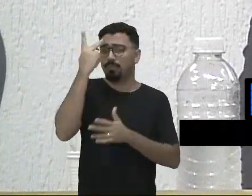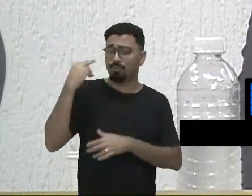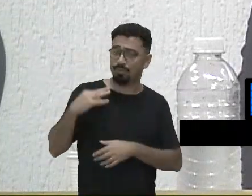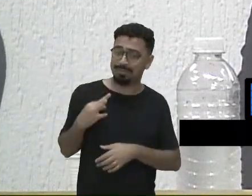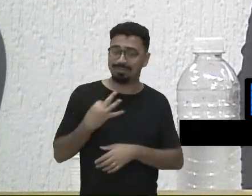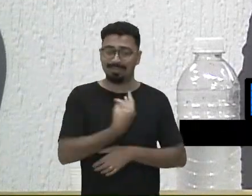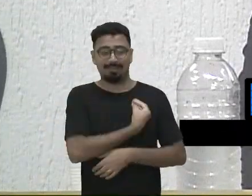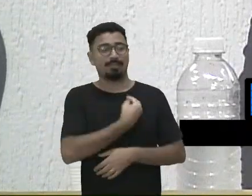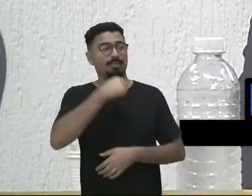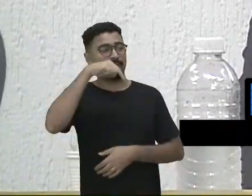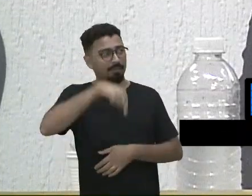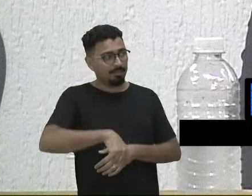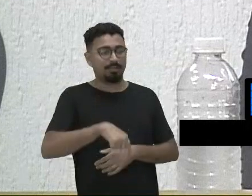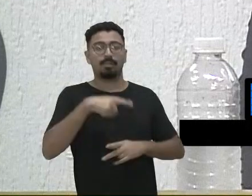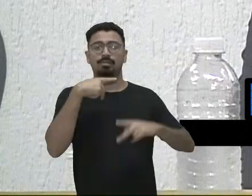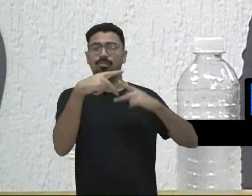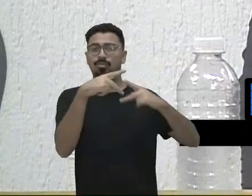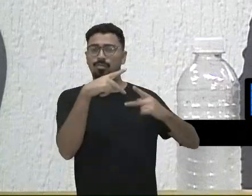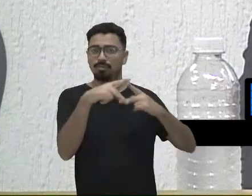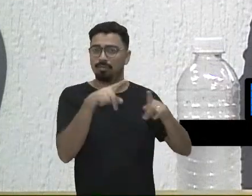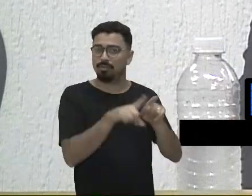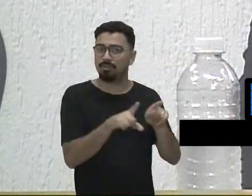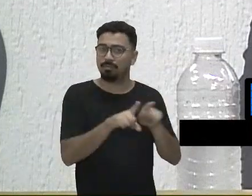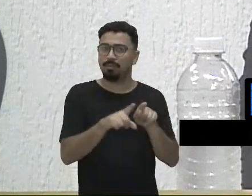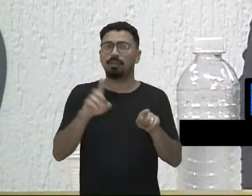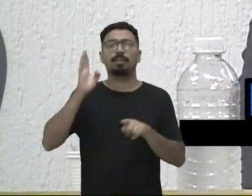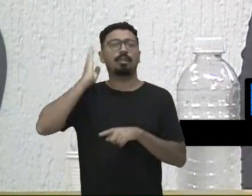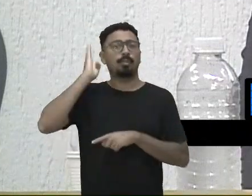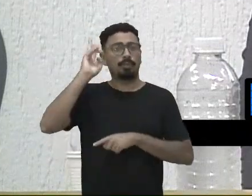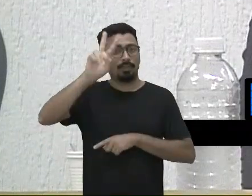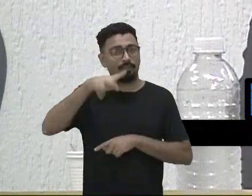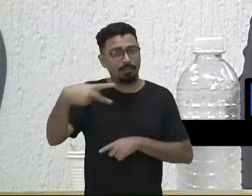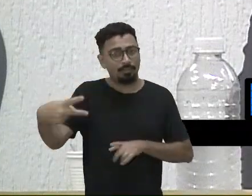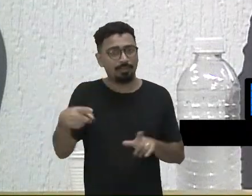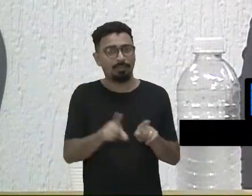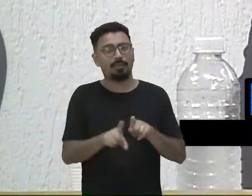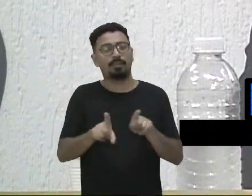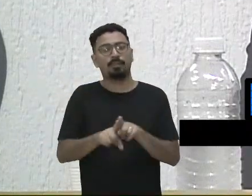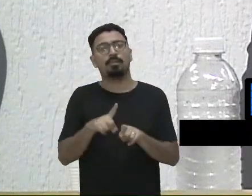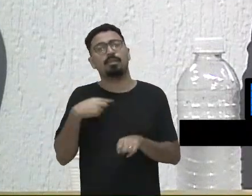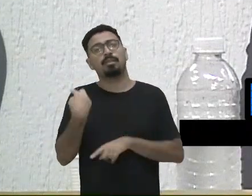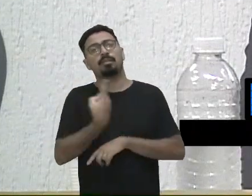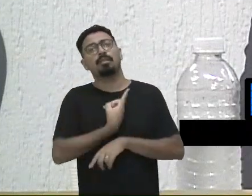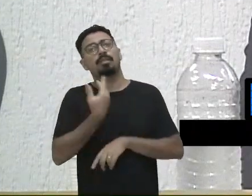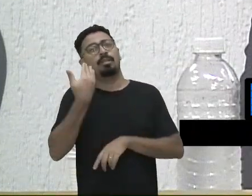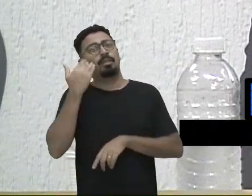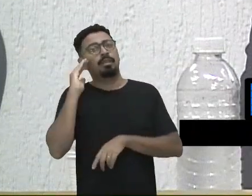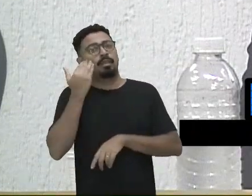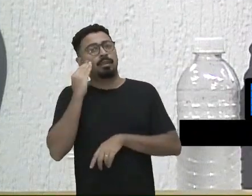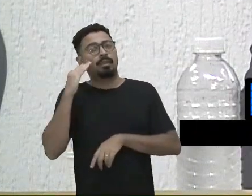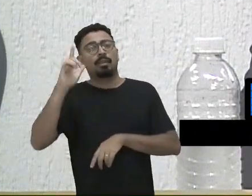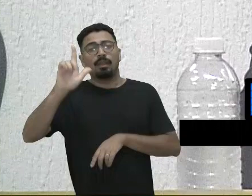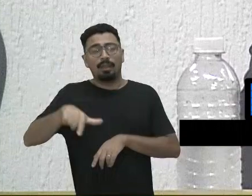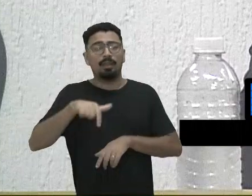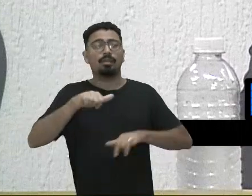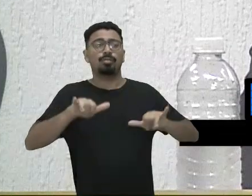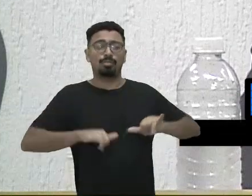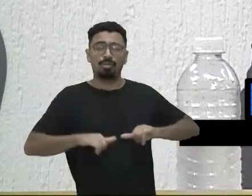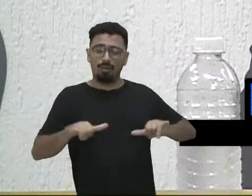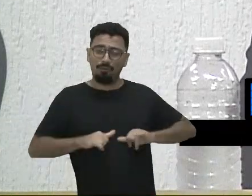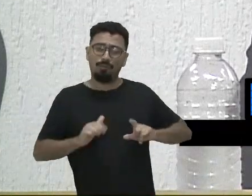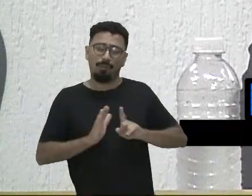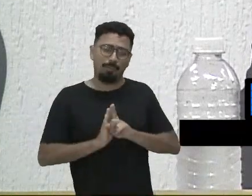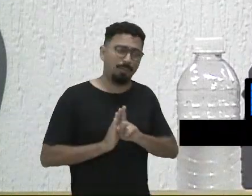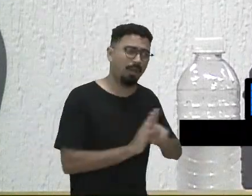município, tanto de São José dos Campos quanto aqui da região do Vale do Paraíba, em que nós entendemos a marginalização que essas pessoas são colocadas